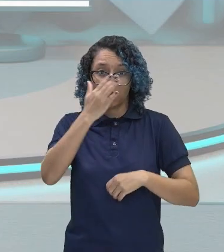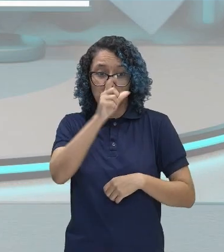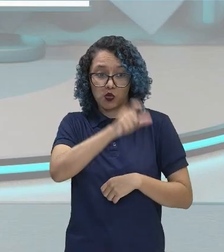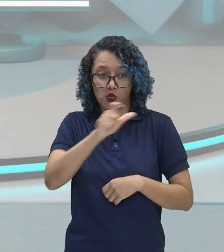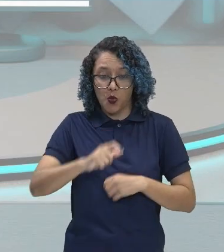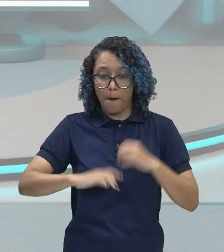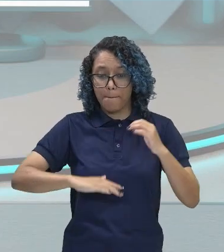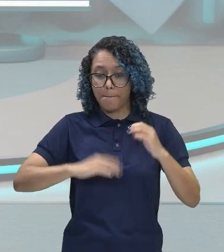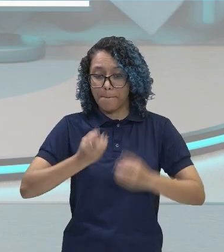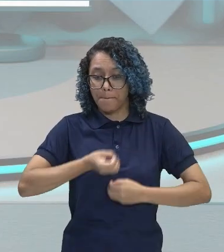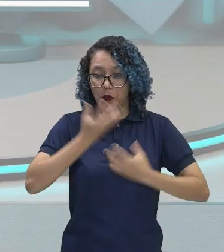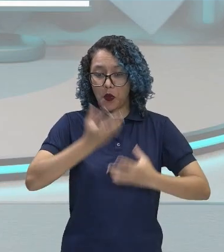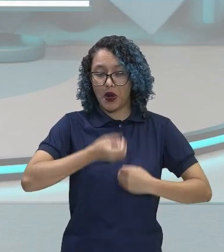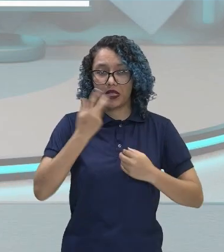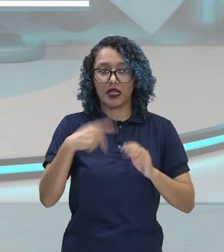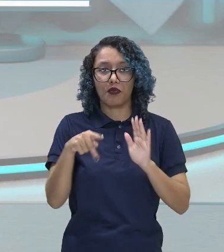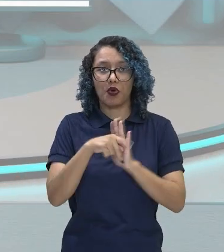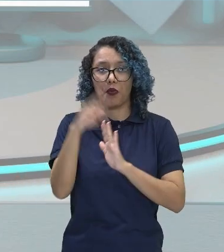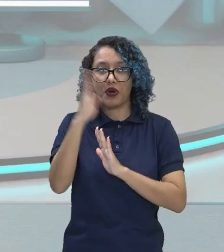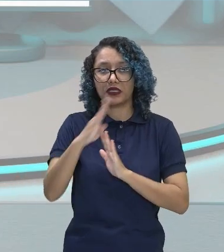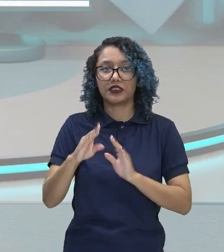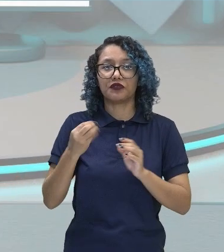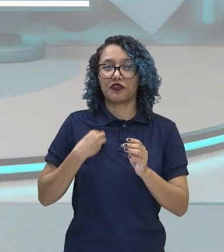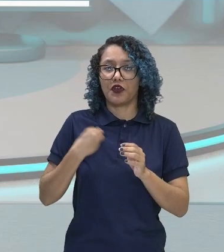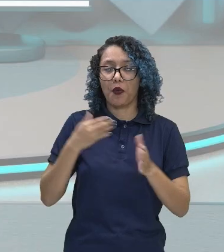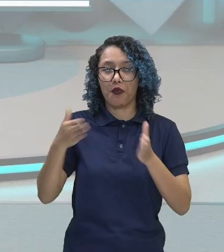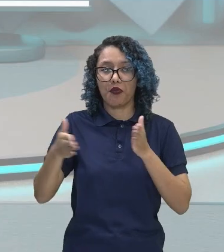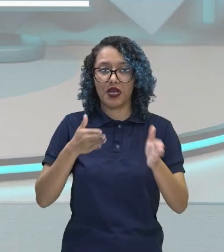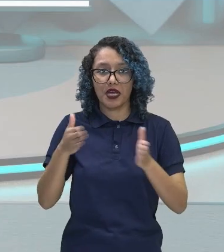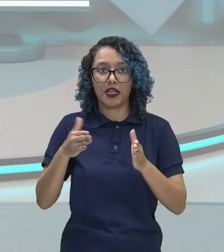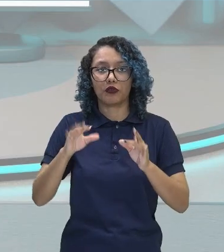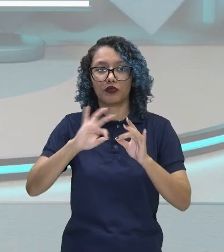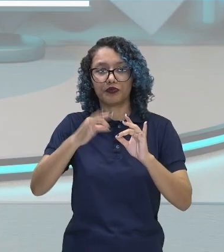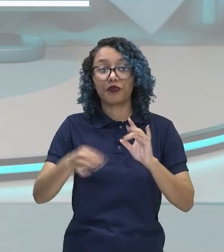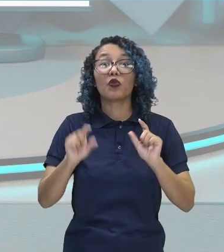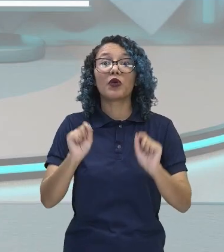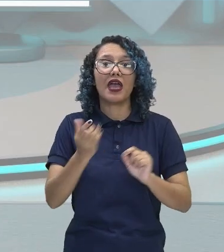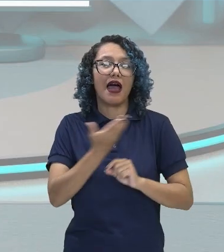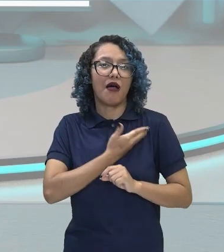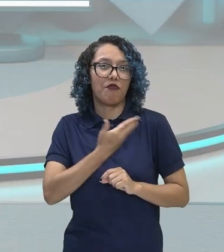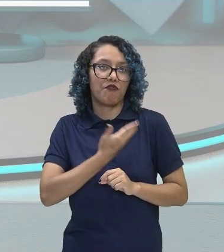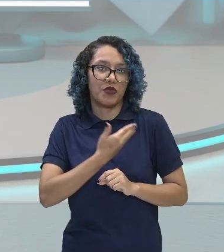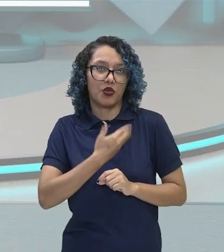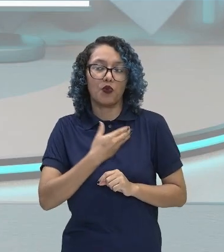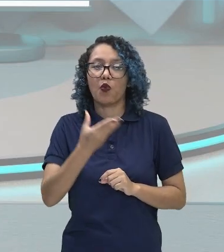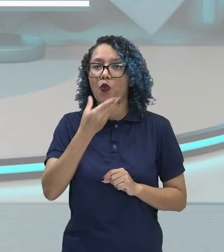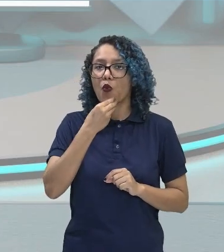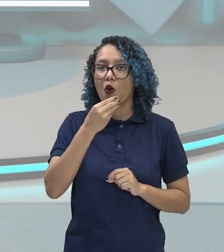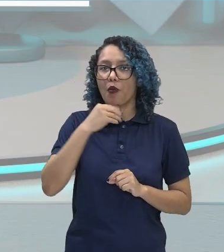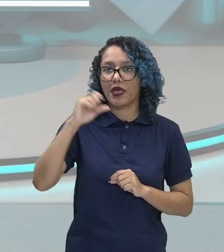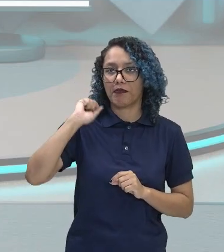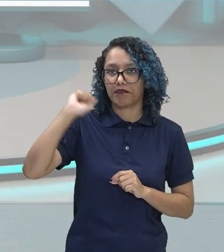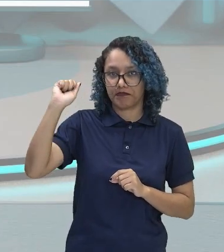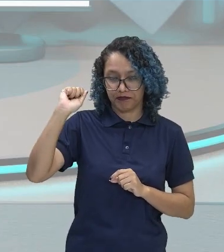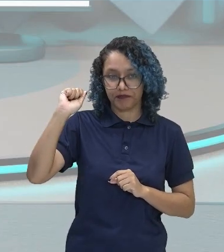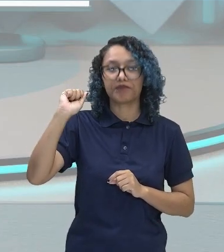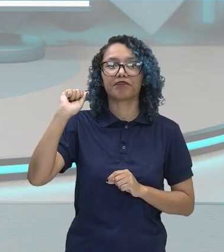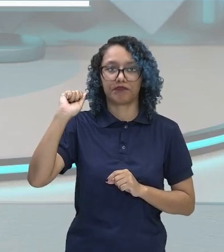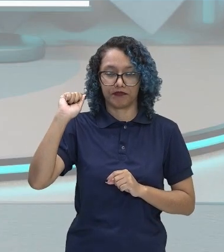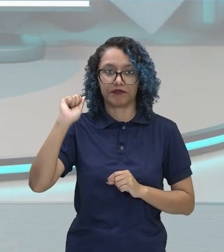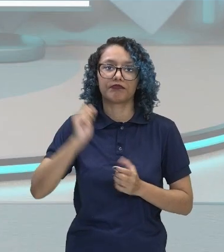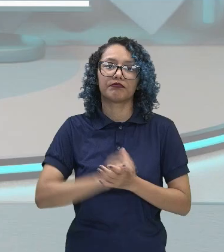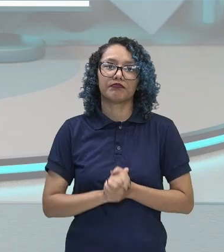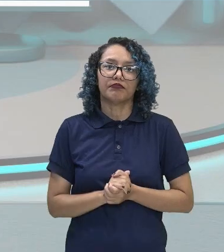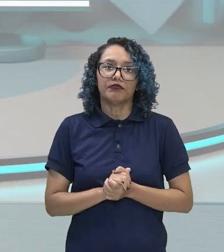nesse período do arcadismo, eles eram amigos do próprio Tiradentes. Então, o que se concentrou mais a